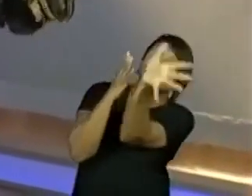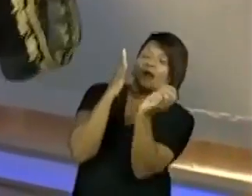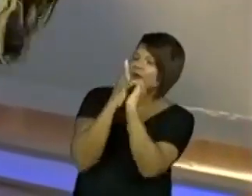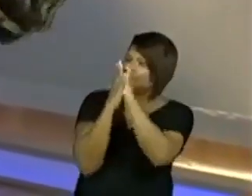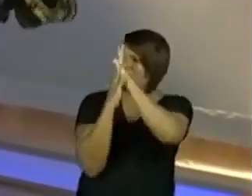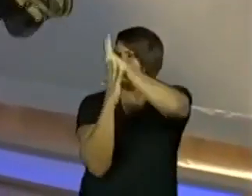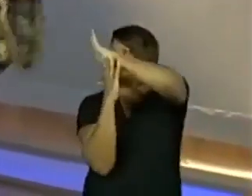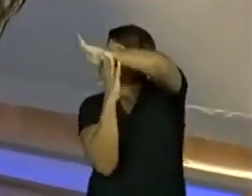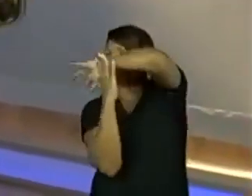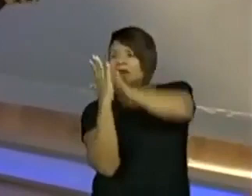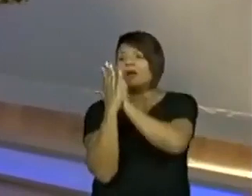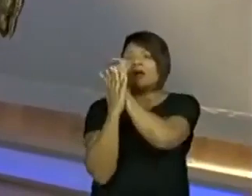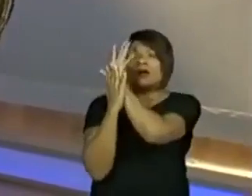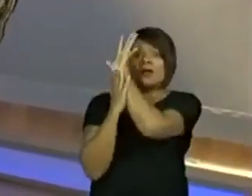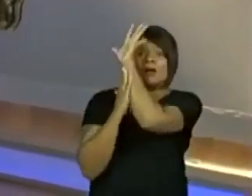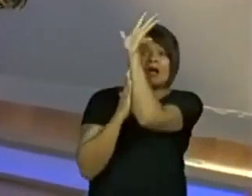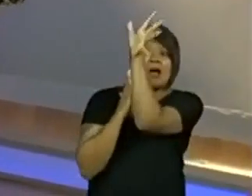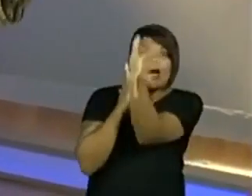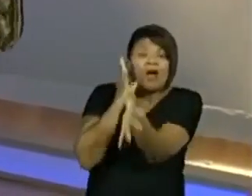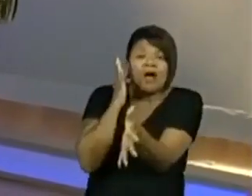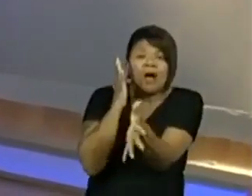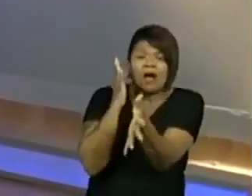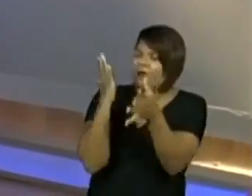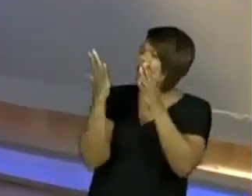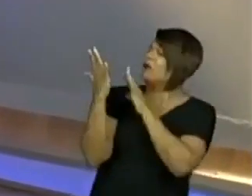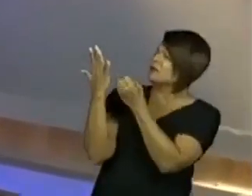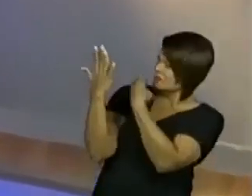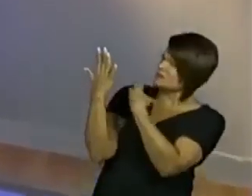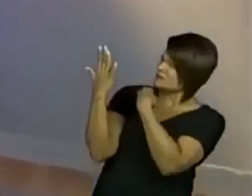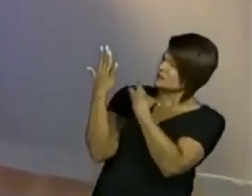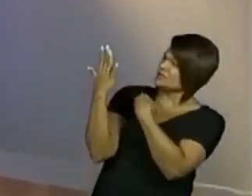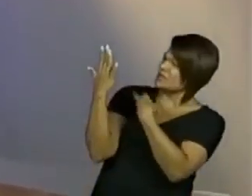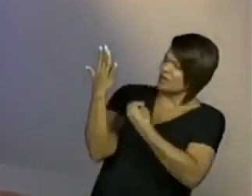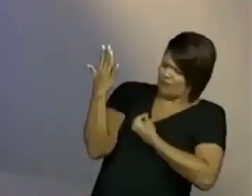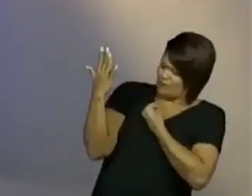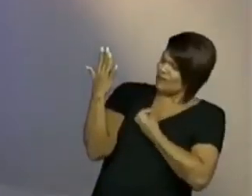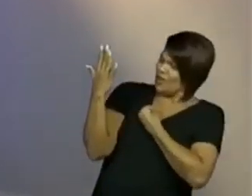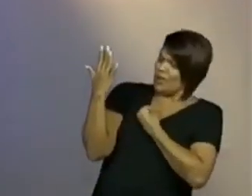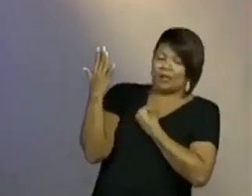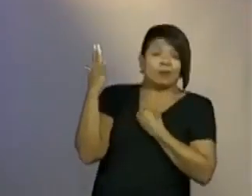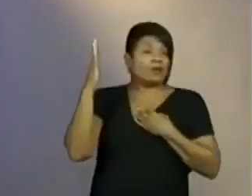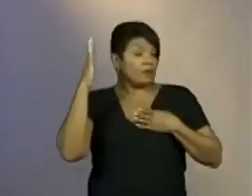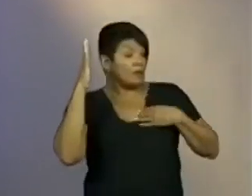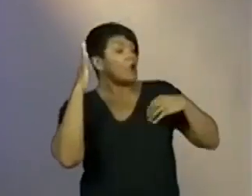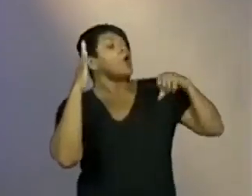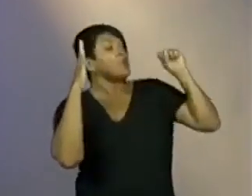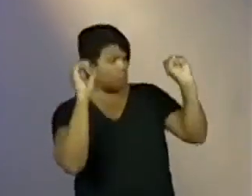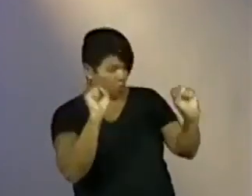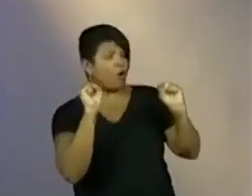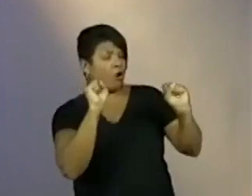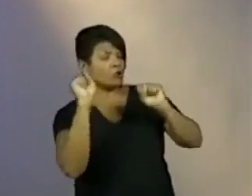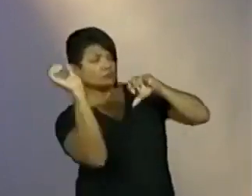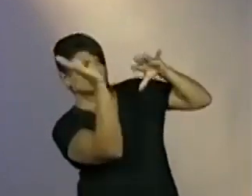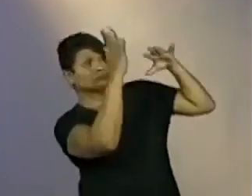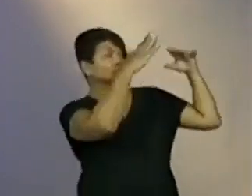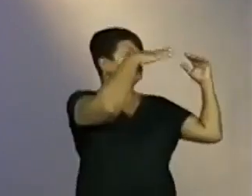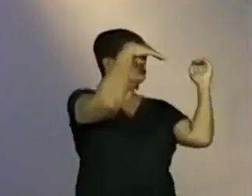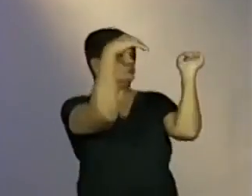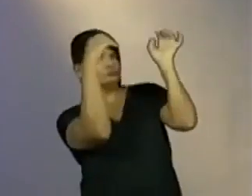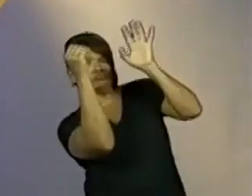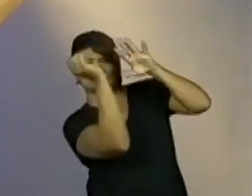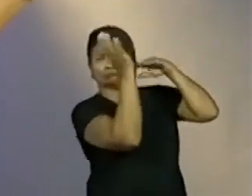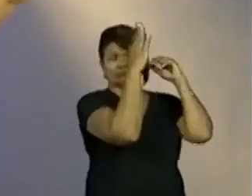palmeira, me ensina a viver na terra. E a palmeira falou: entre em mim e você vai